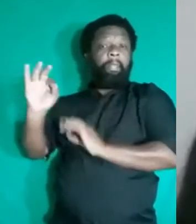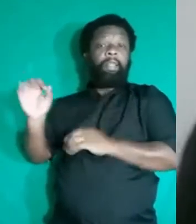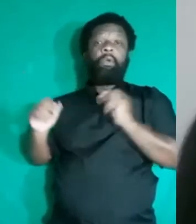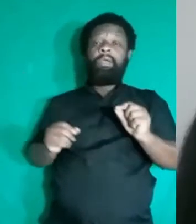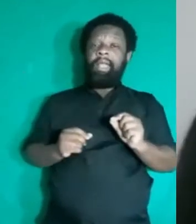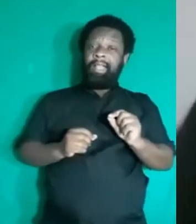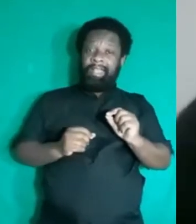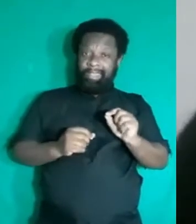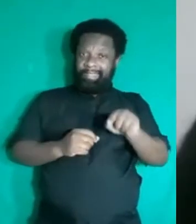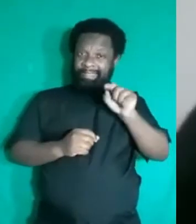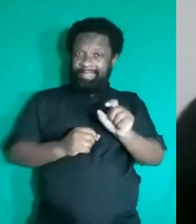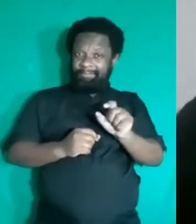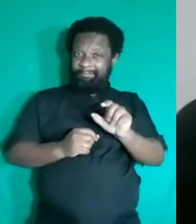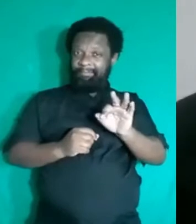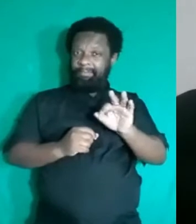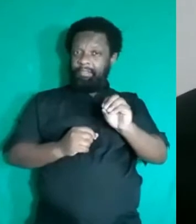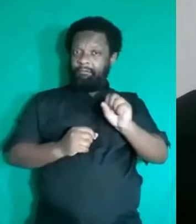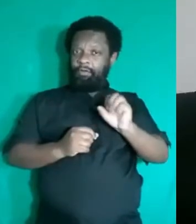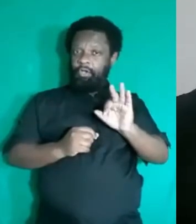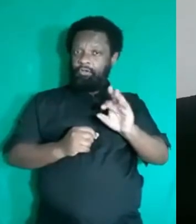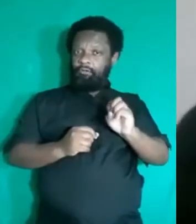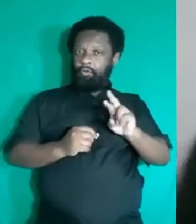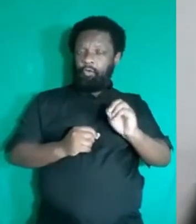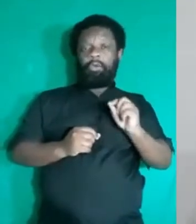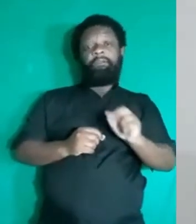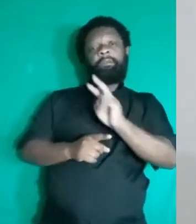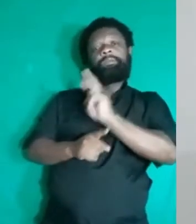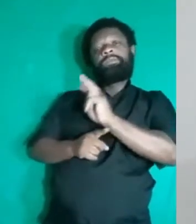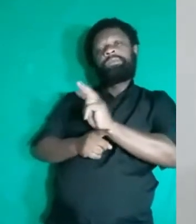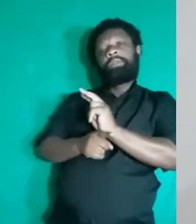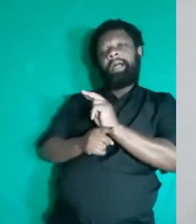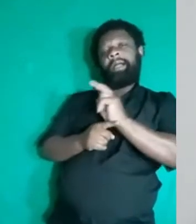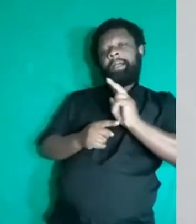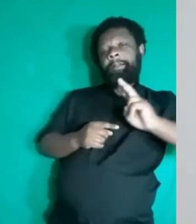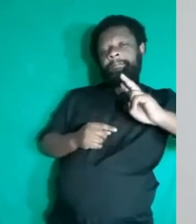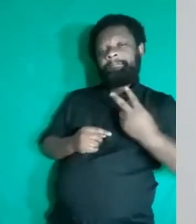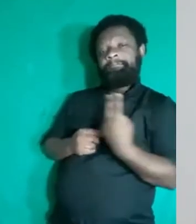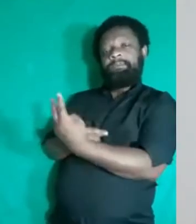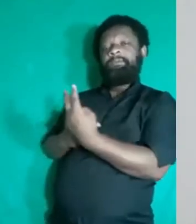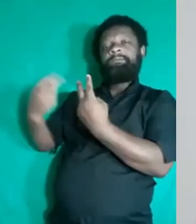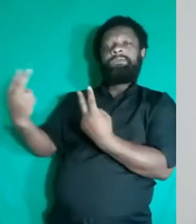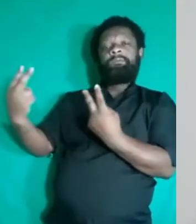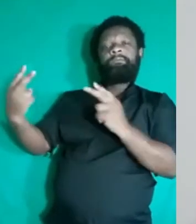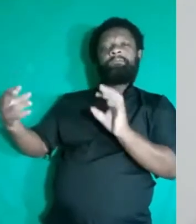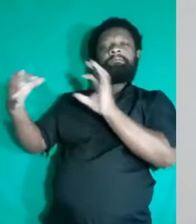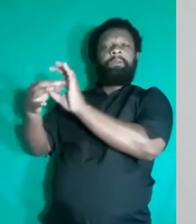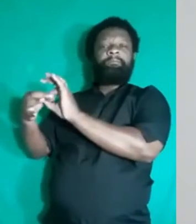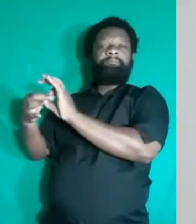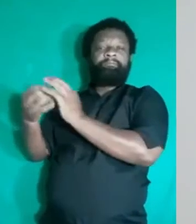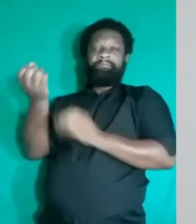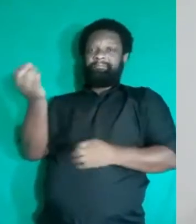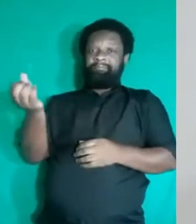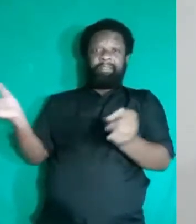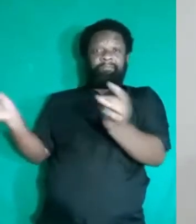não está se ligando a ninguém. Então, o fósforo, ele vai disponibilizar o seu par de elétrons para